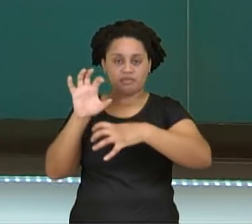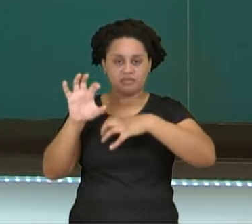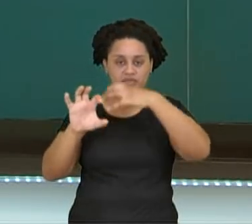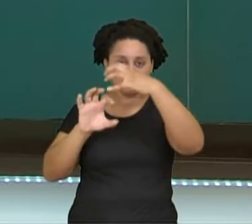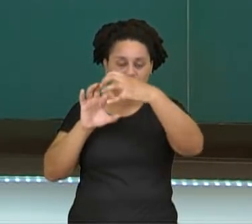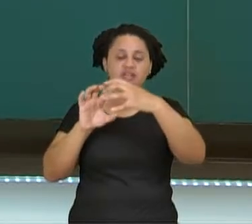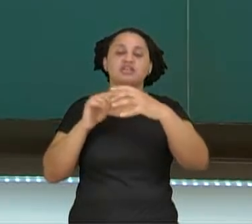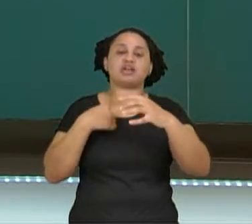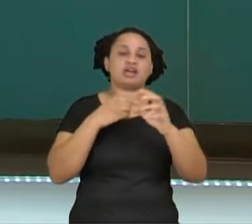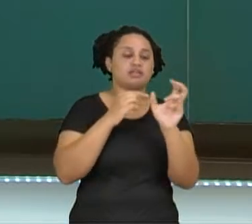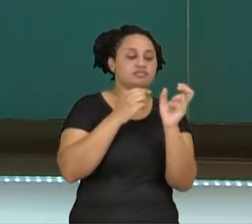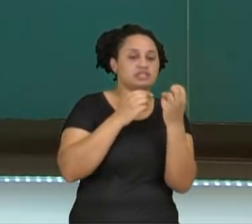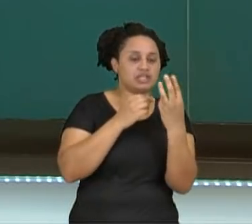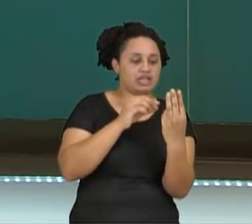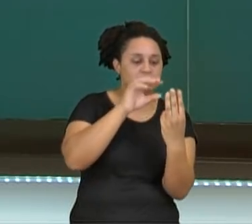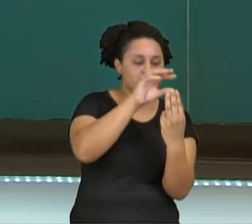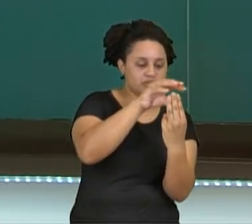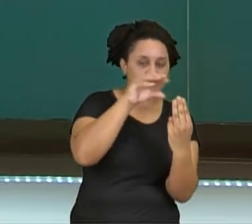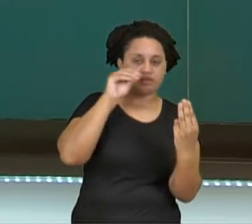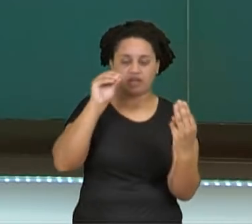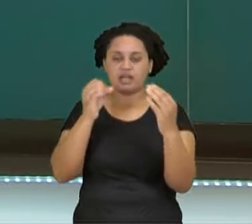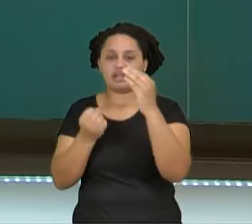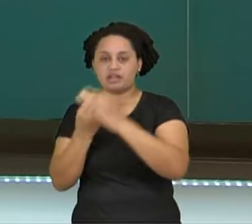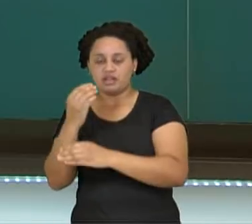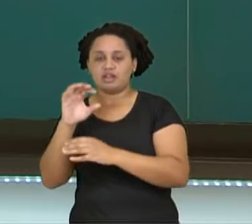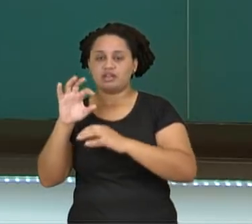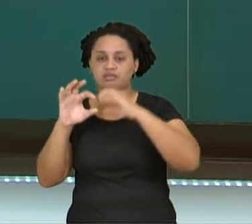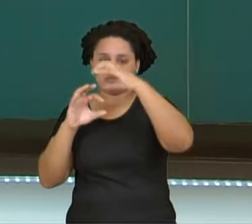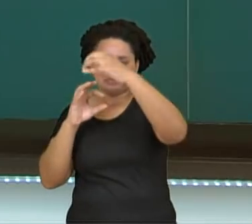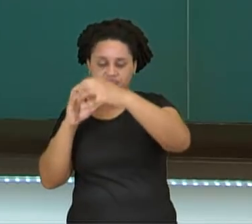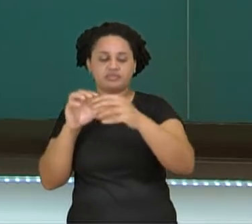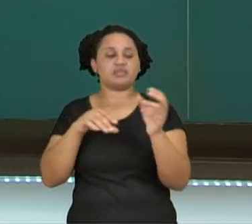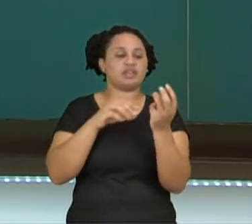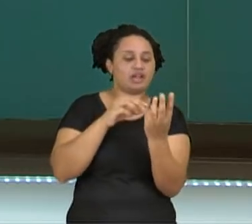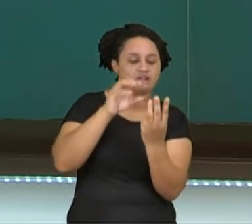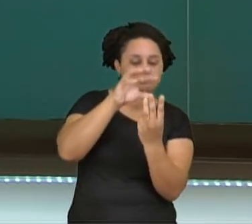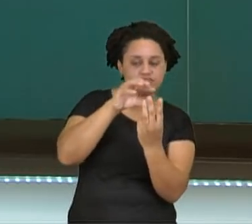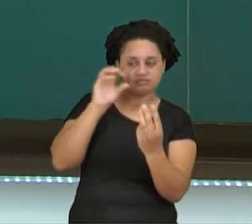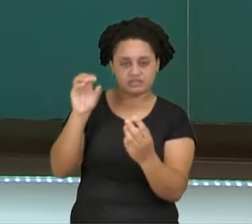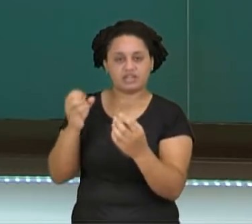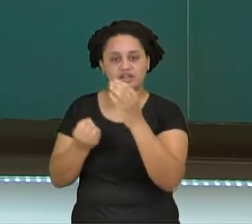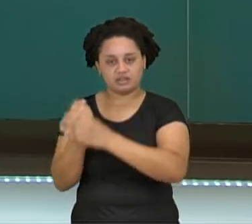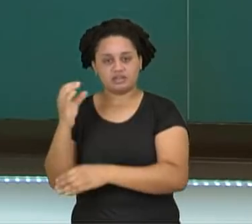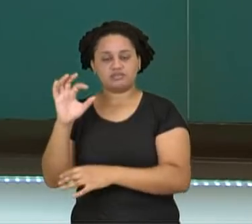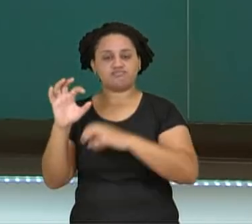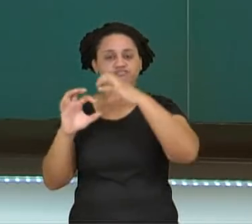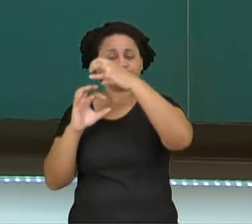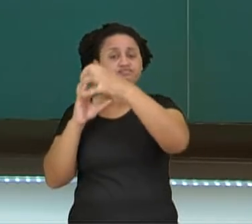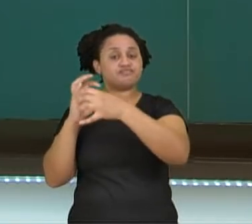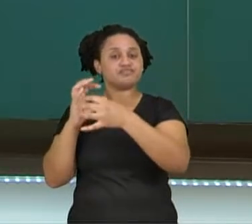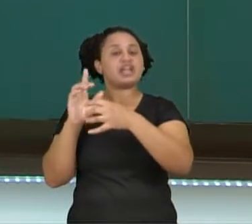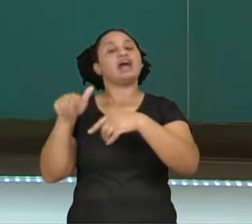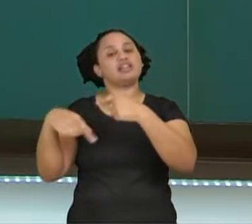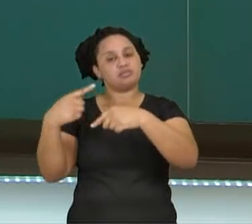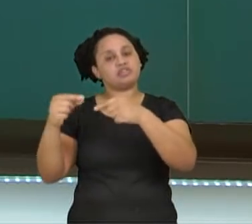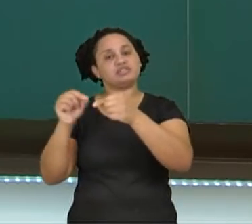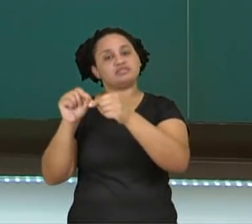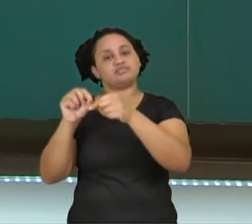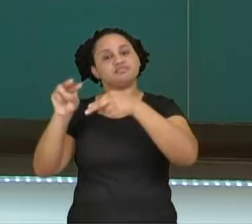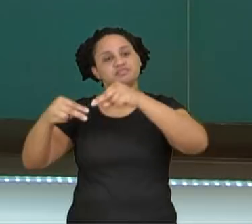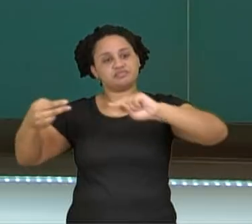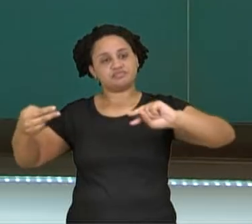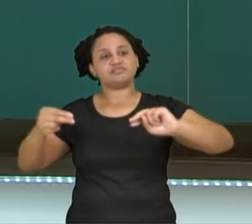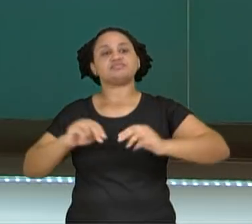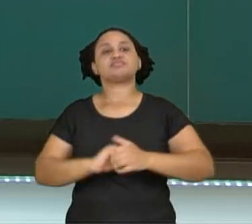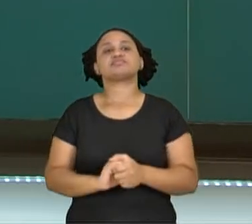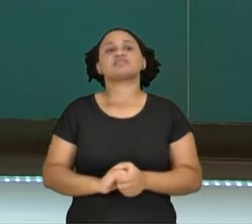formando aminoácidos que vão se unindo para formar a proteína. Aqui está dizendo que o RNA ribossômico, que a gente chama de ribossomo também,